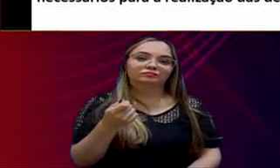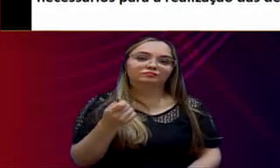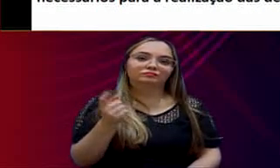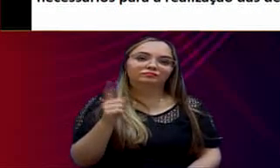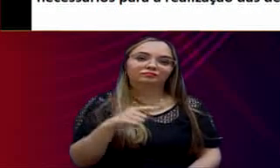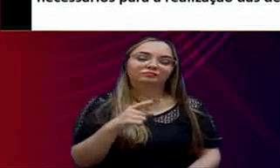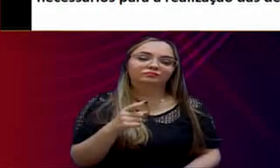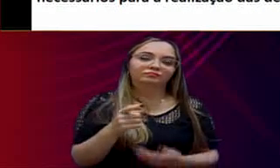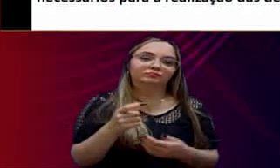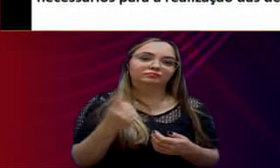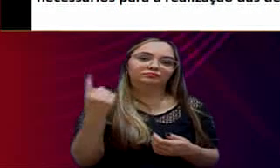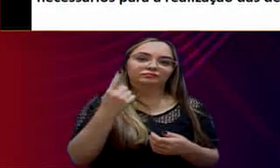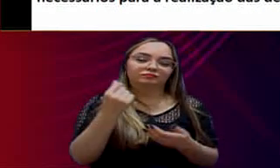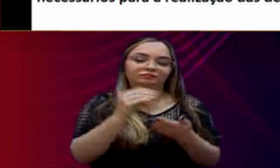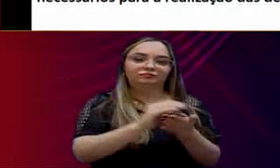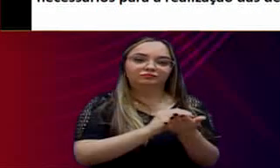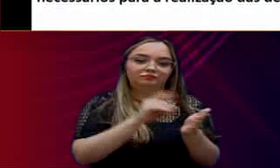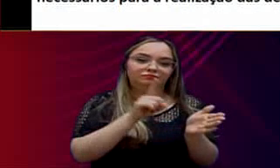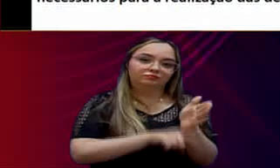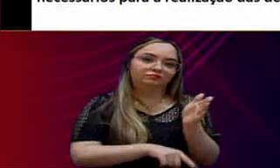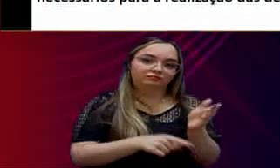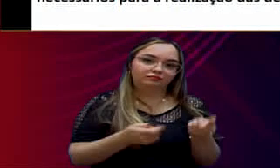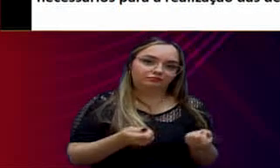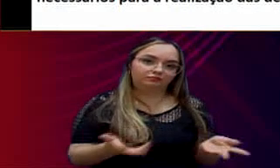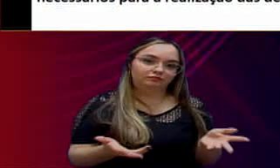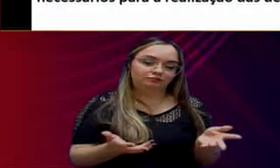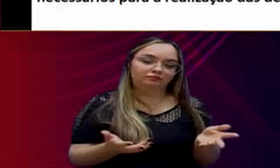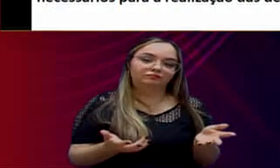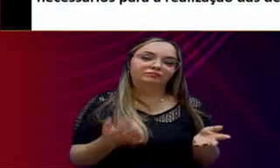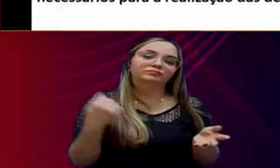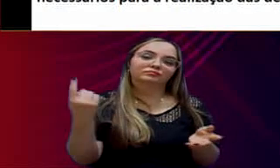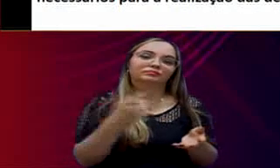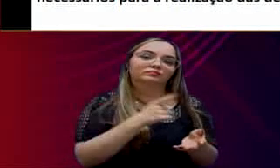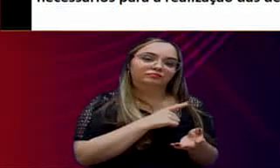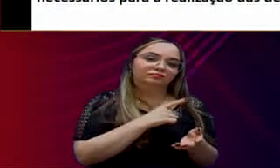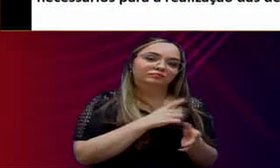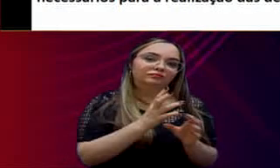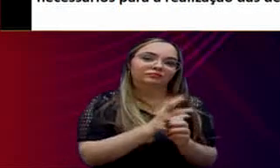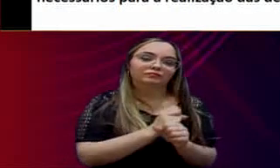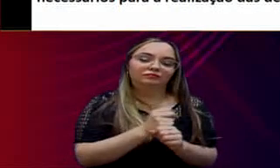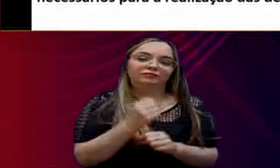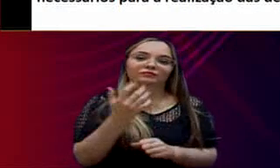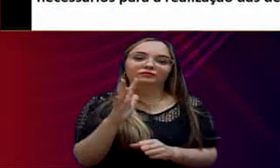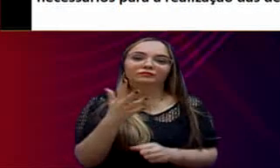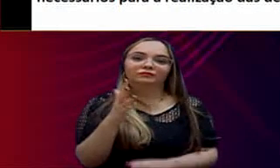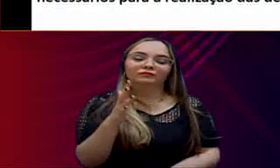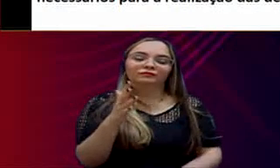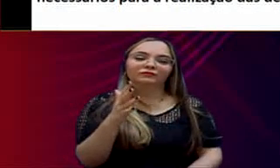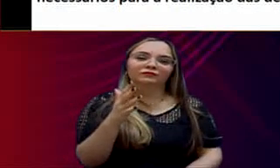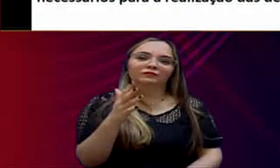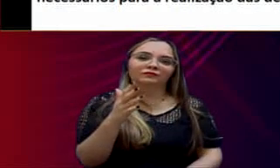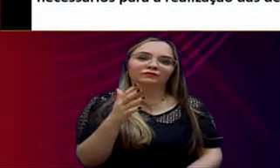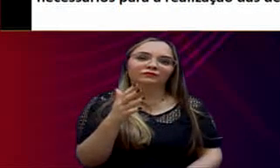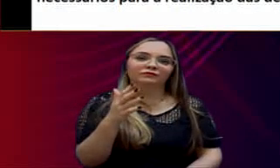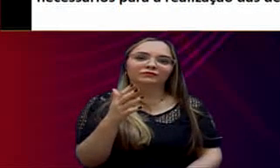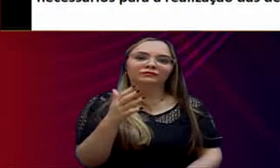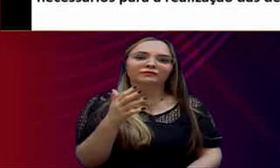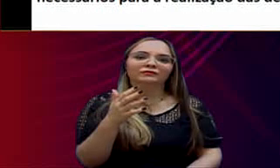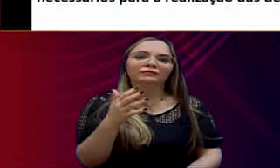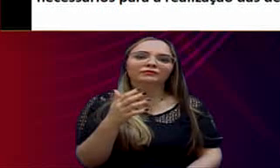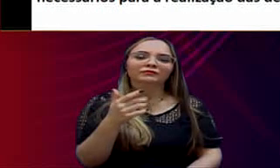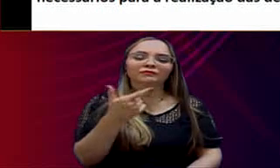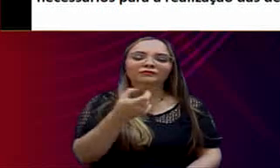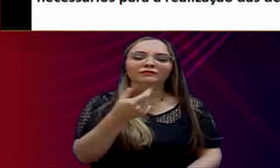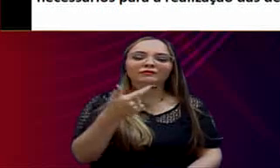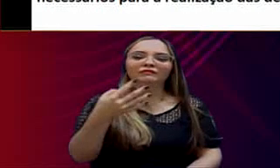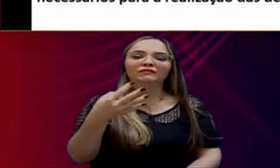a receita primária menos a despesa primária se obtém o resultado em 2024